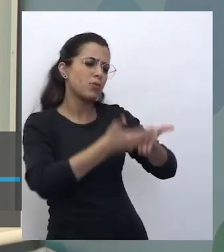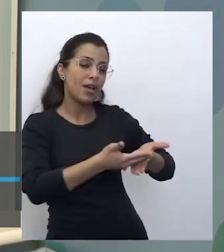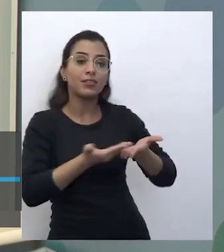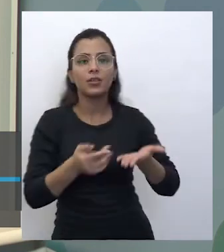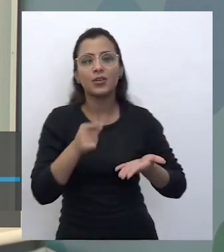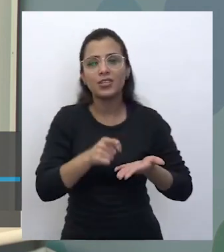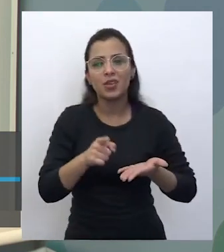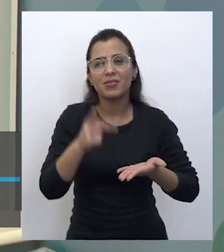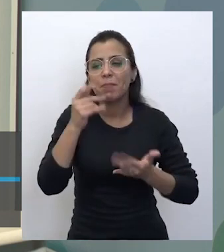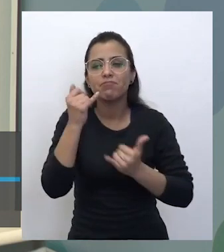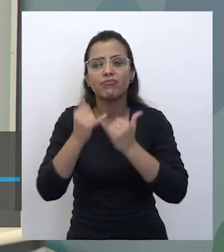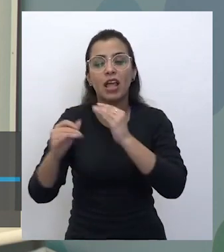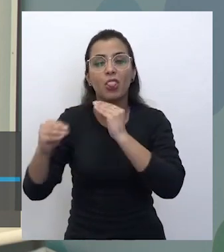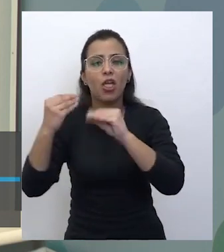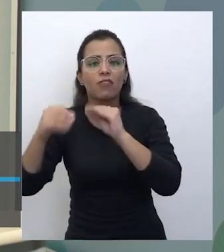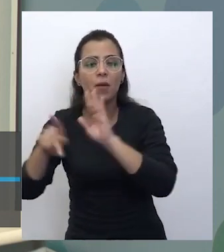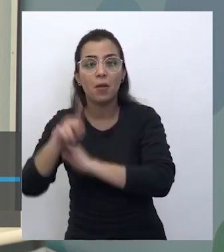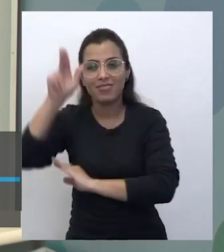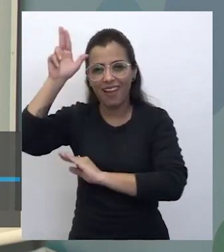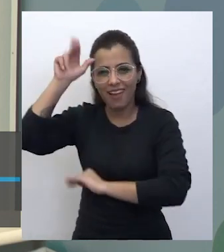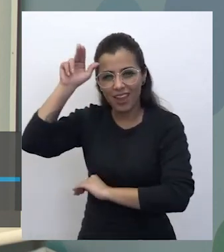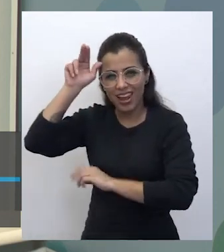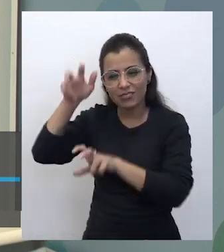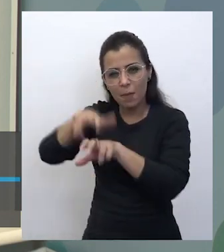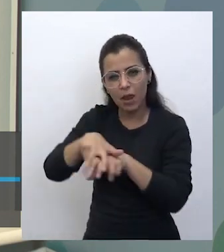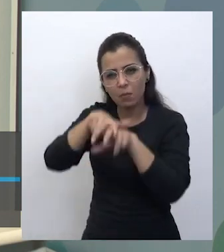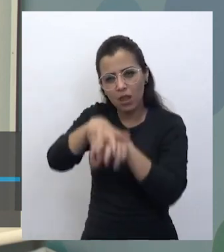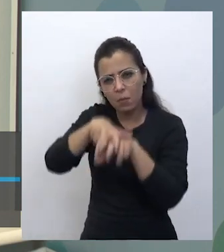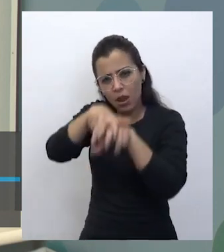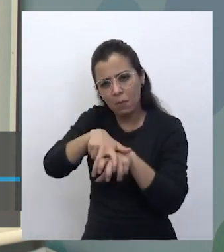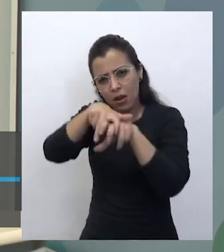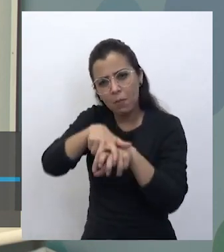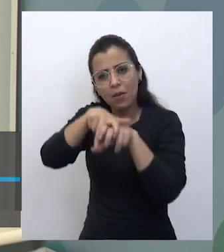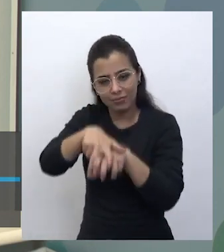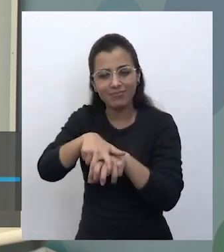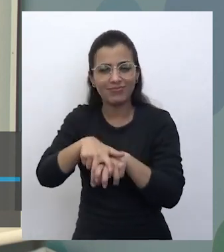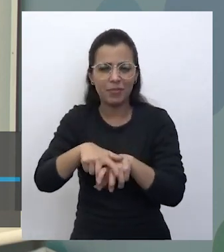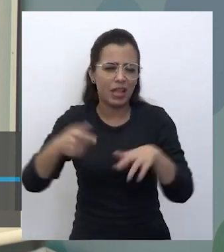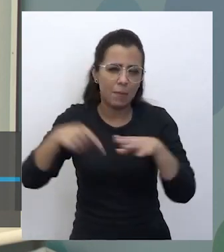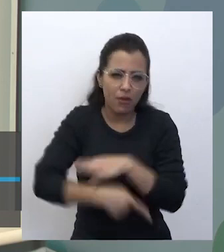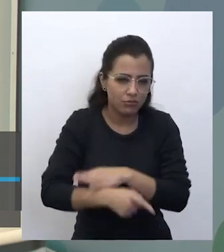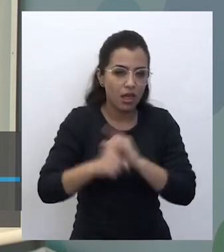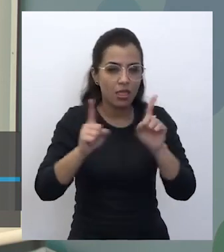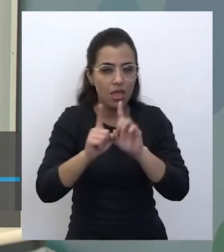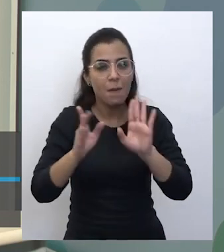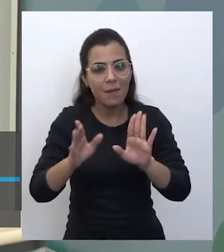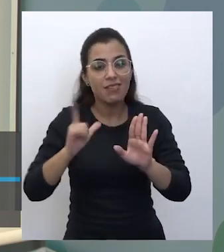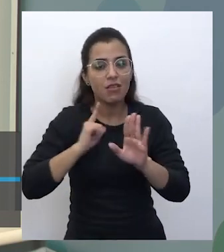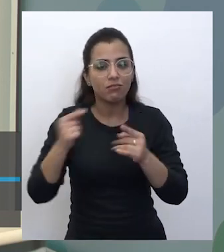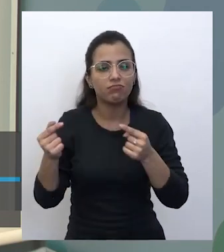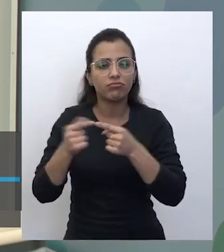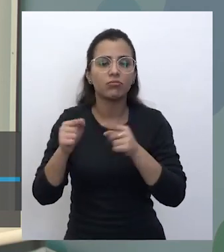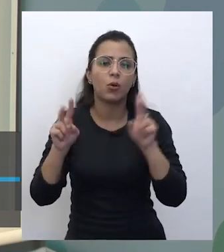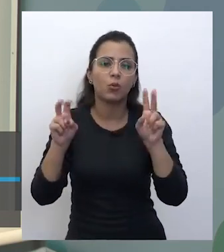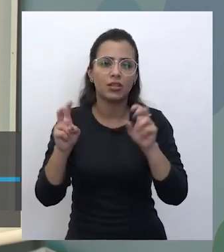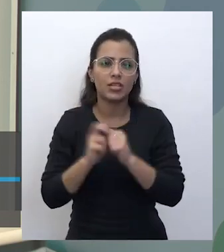de novelas de cavalaria. Não vamos aprofundar muito, mas é algo que influenciou, inclusive dentro dos textos. Nós falamos disso na semana passada. Na